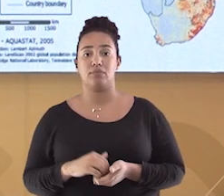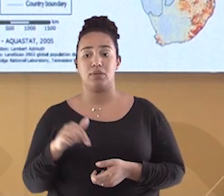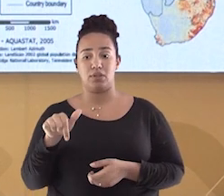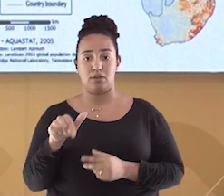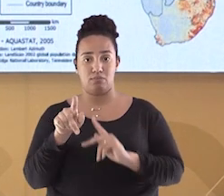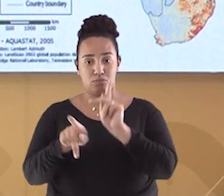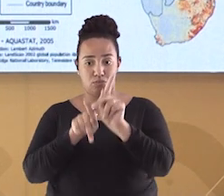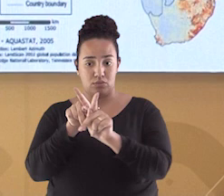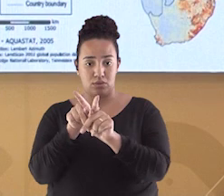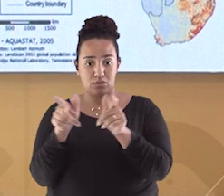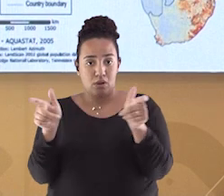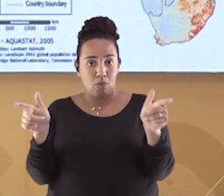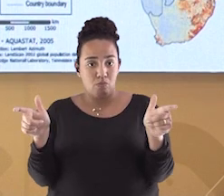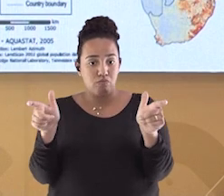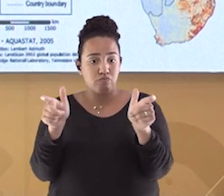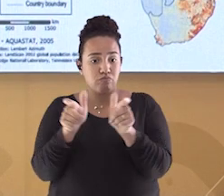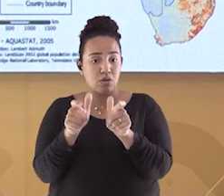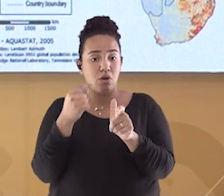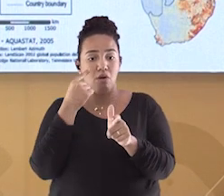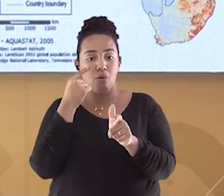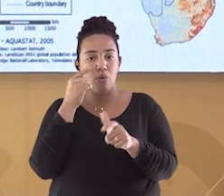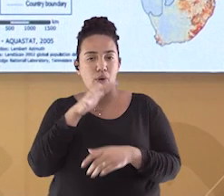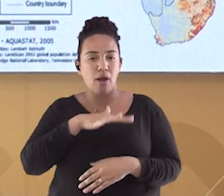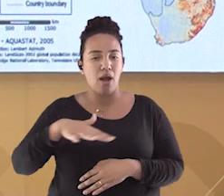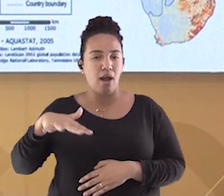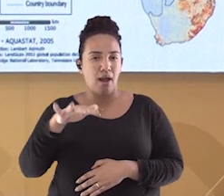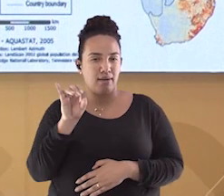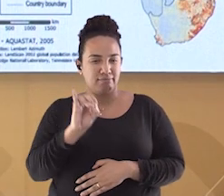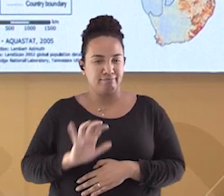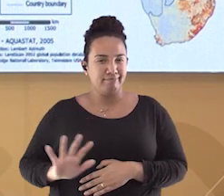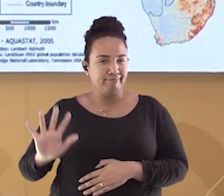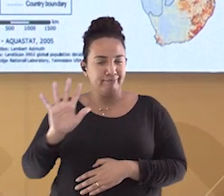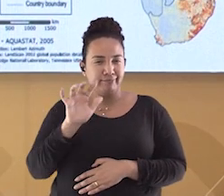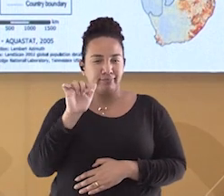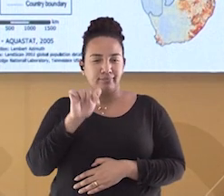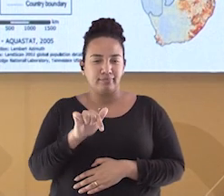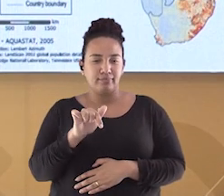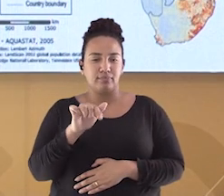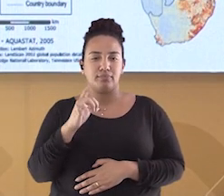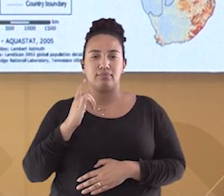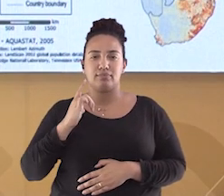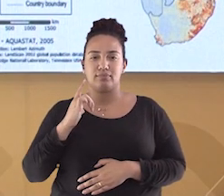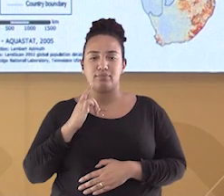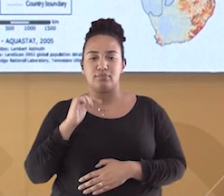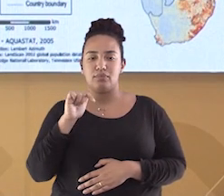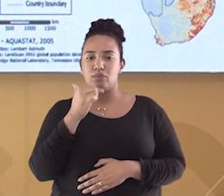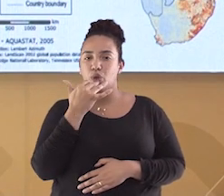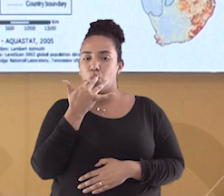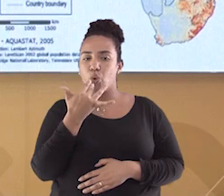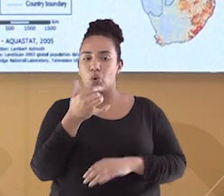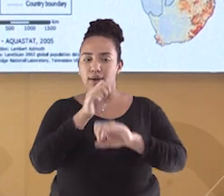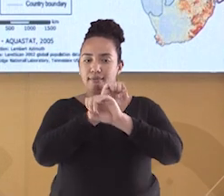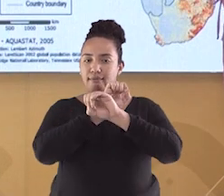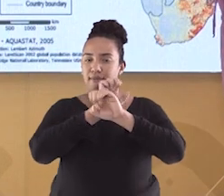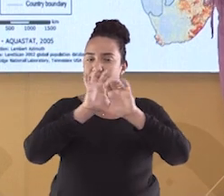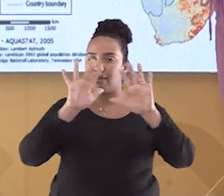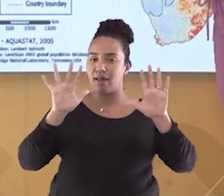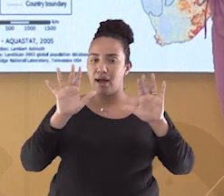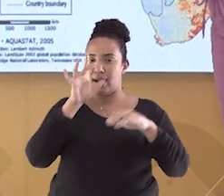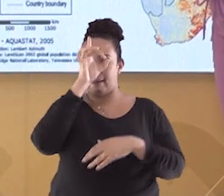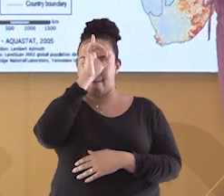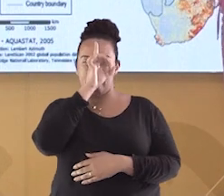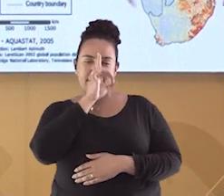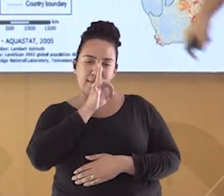menor densidade demográfica são essas áreas aqui, que são mais áridas e estão numa cor mais clara